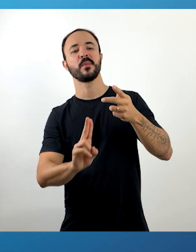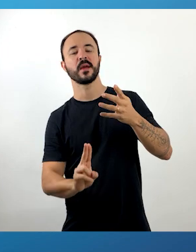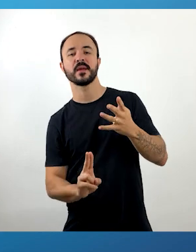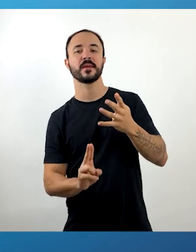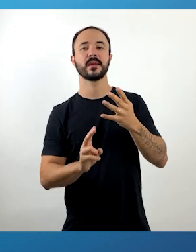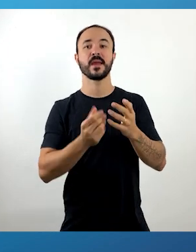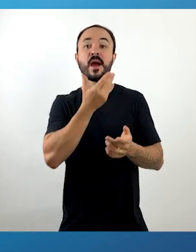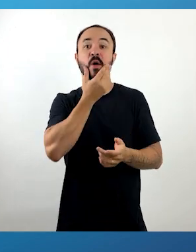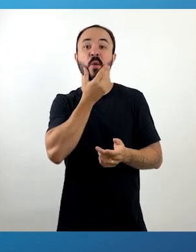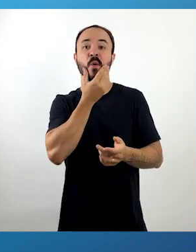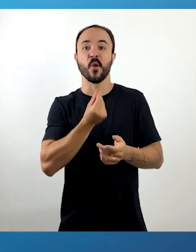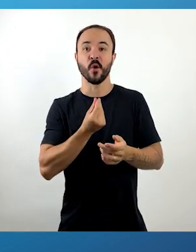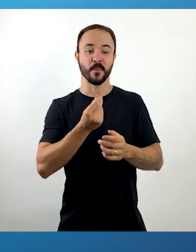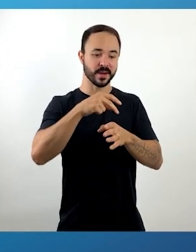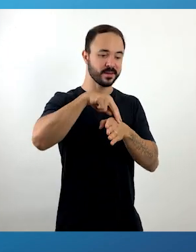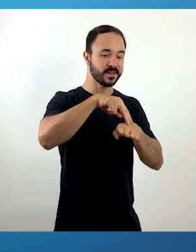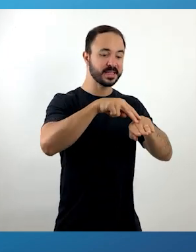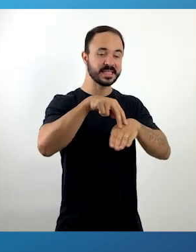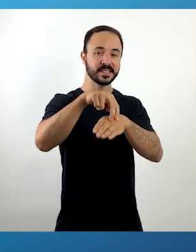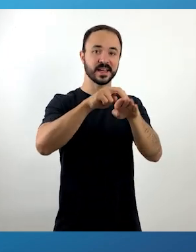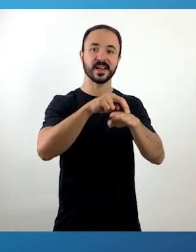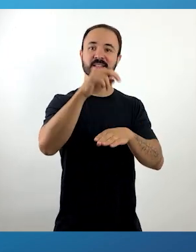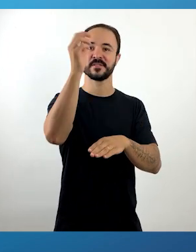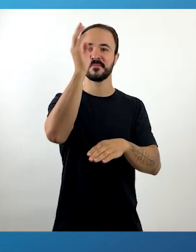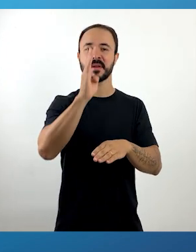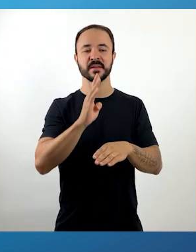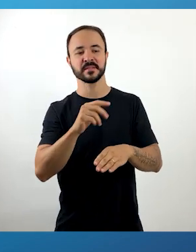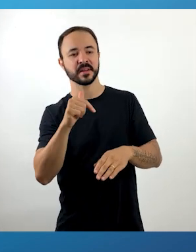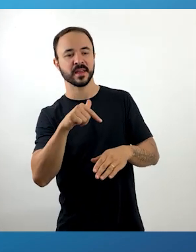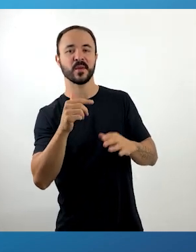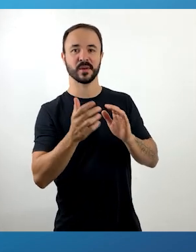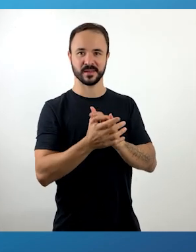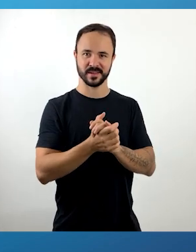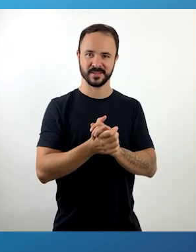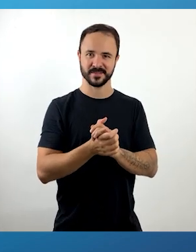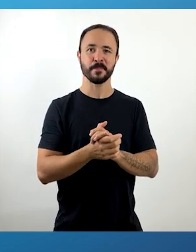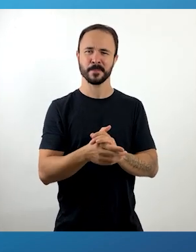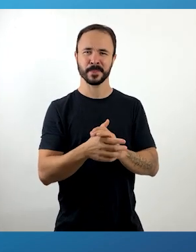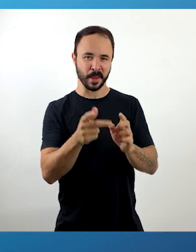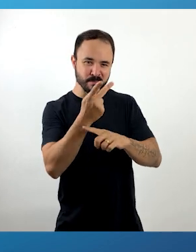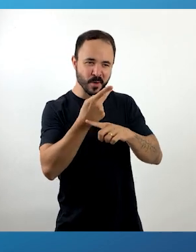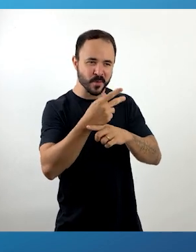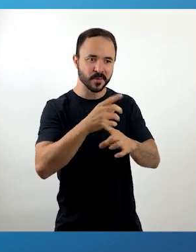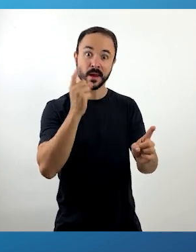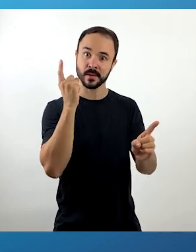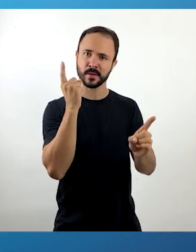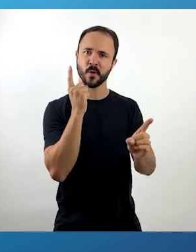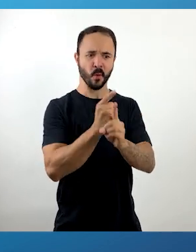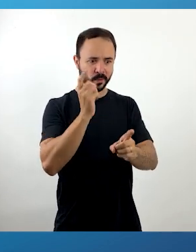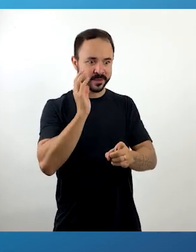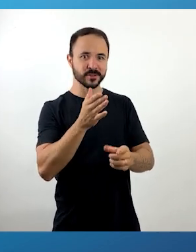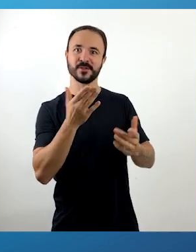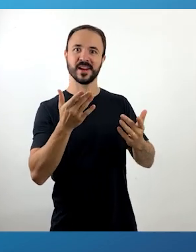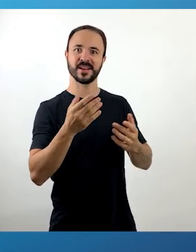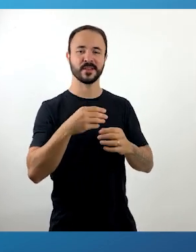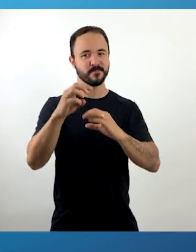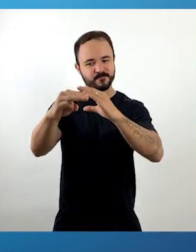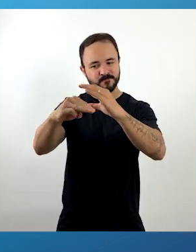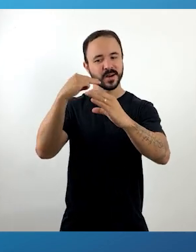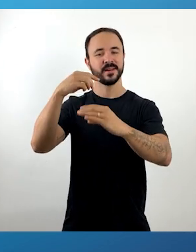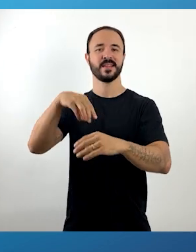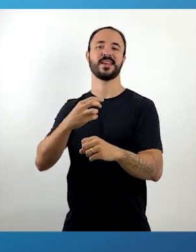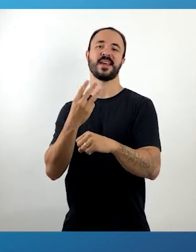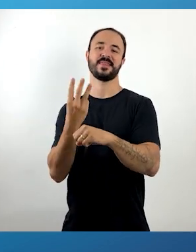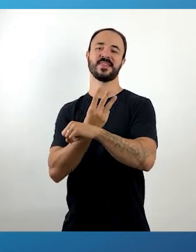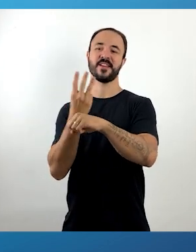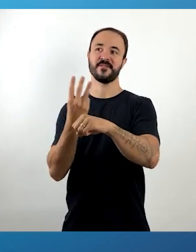atletas brasileiros masculino gostou do que encontrou já encontrou Então manda aqui pra gente